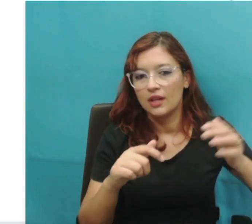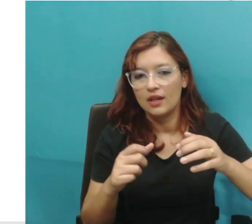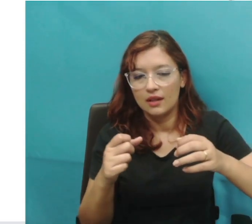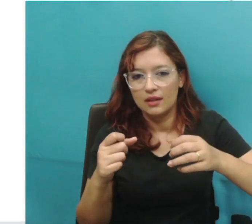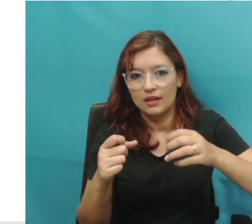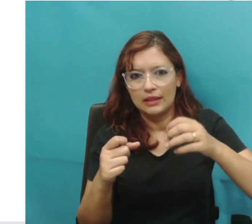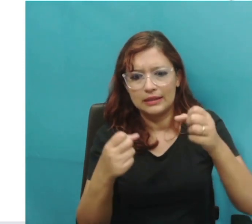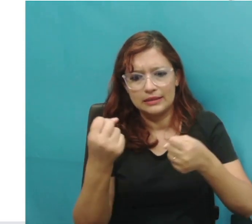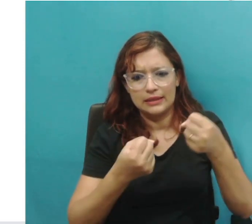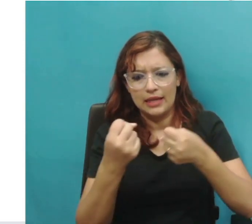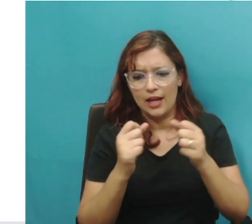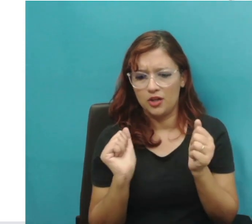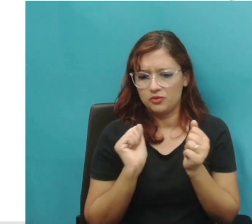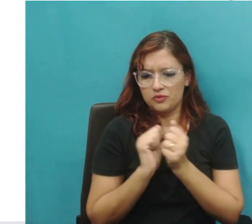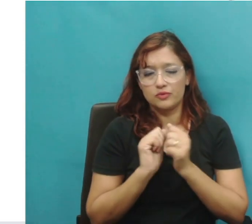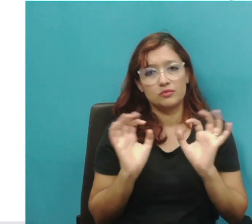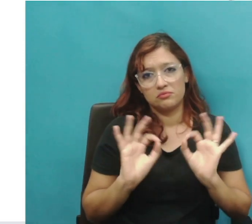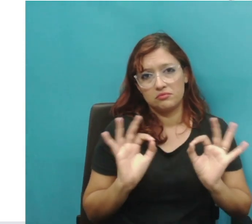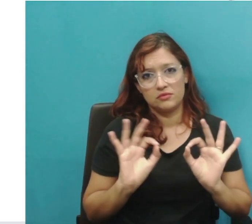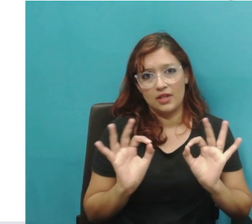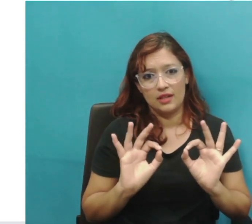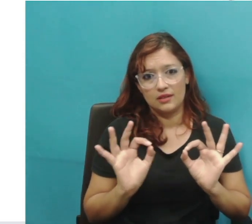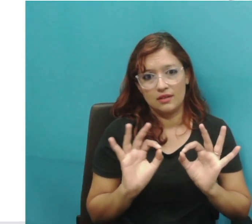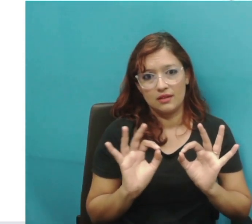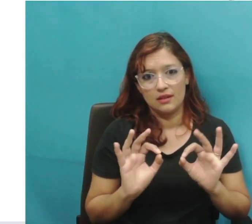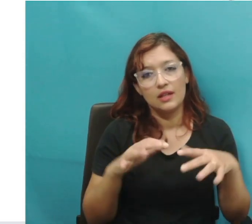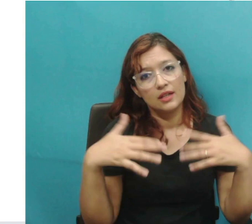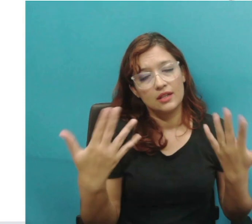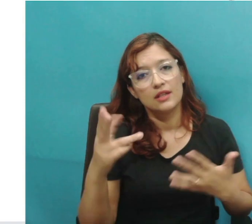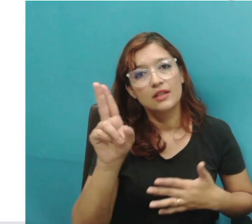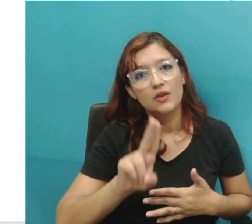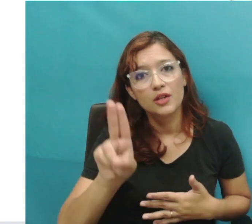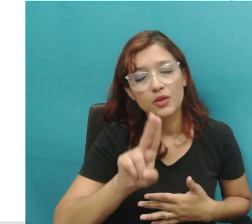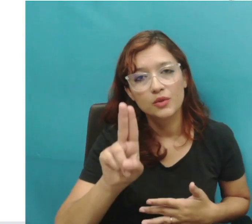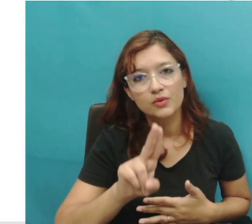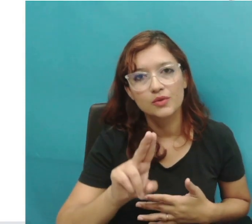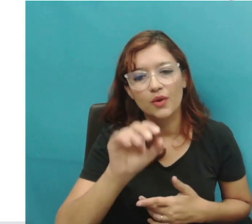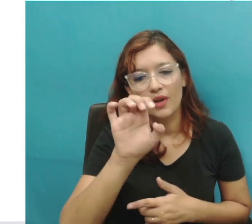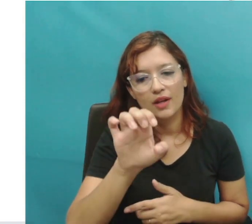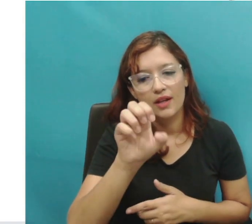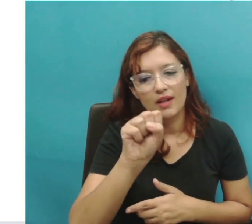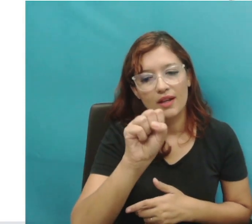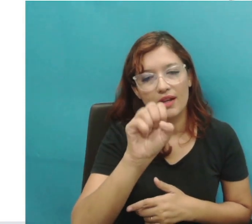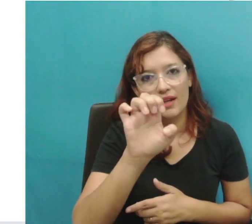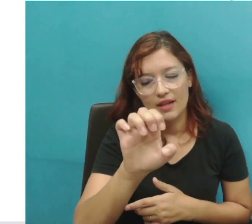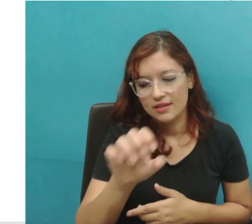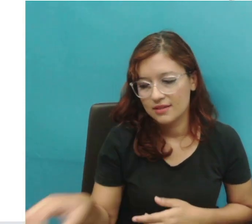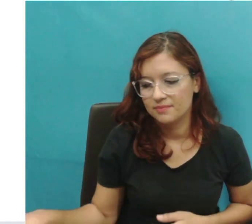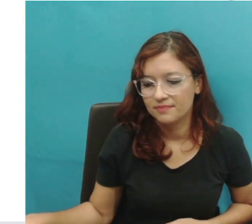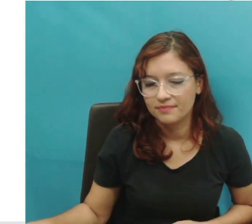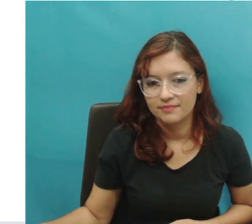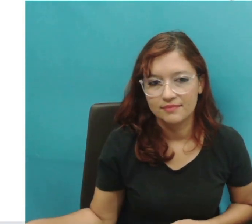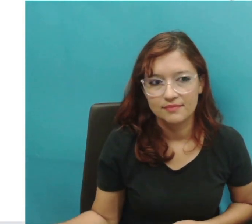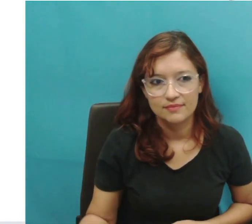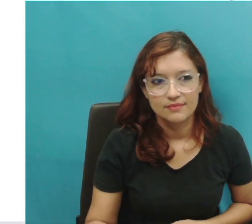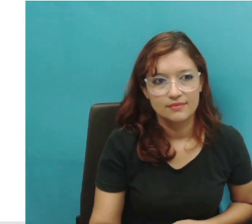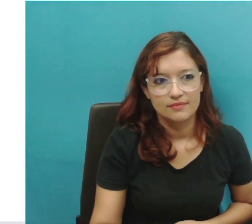O rapaz de boné não está perto do carro, então ele usou o pronome